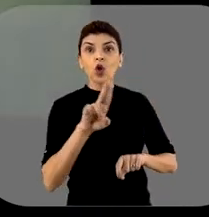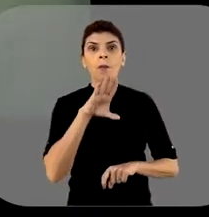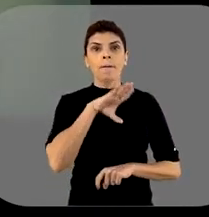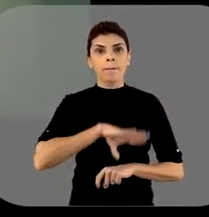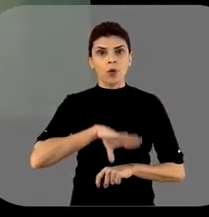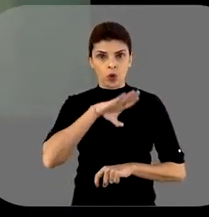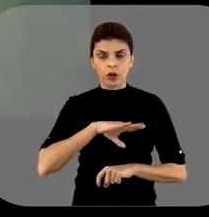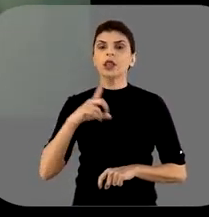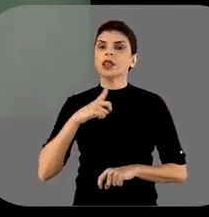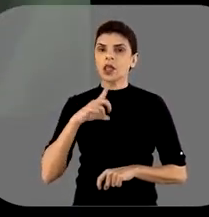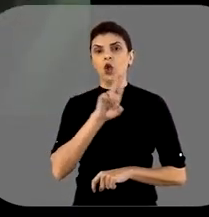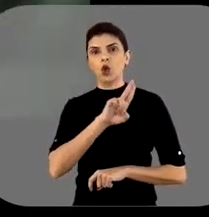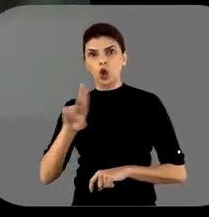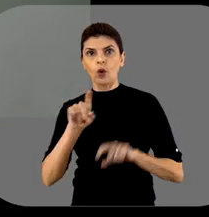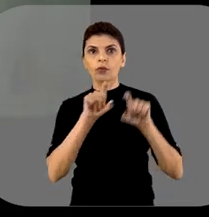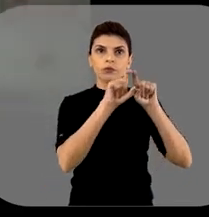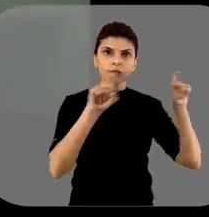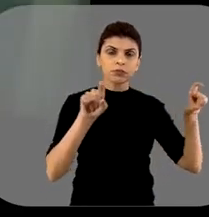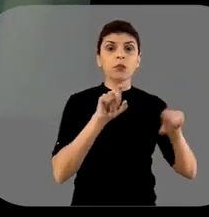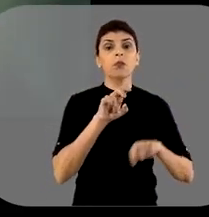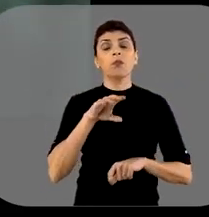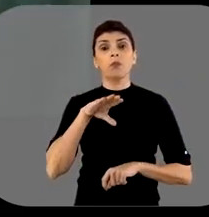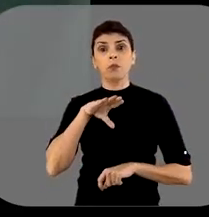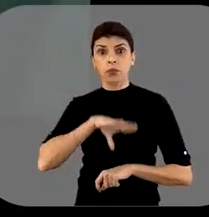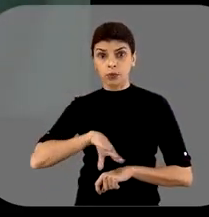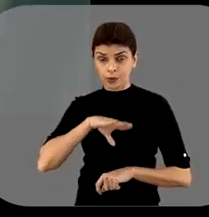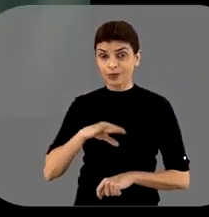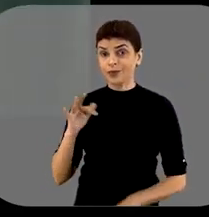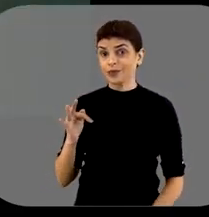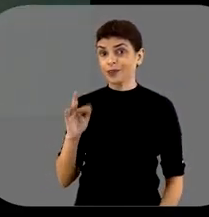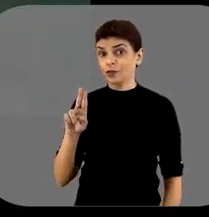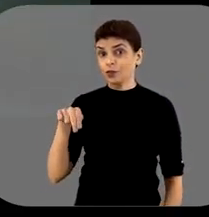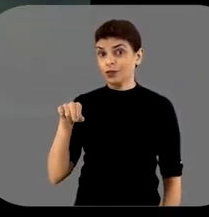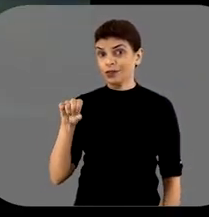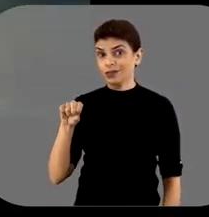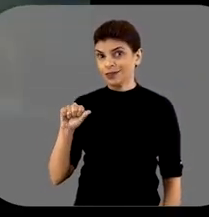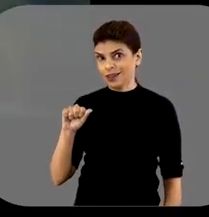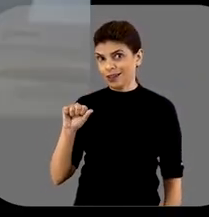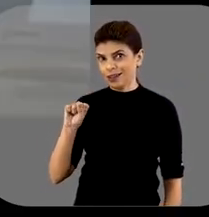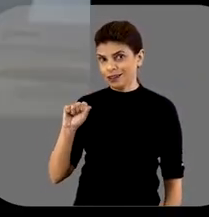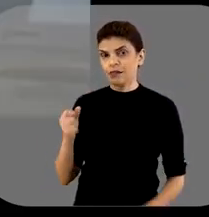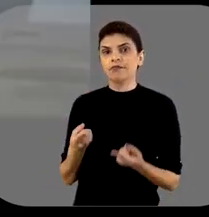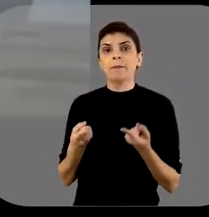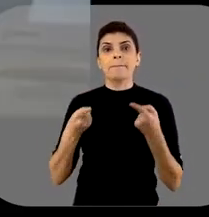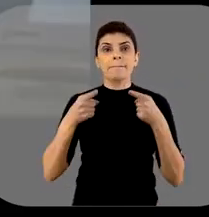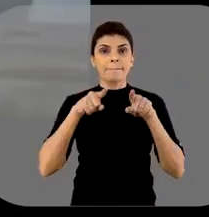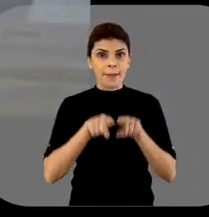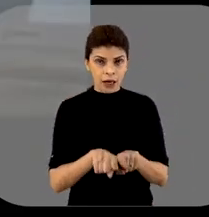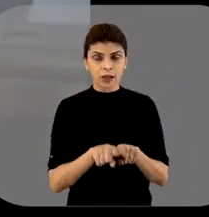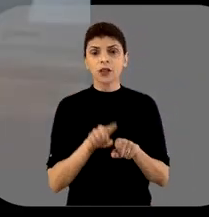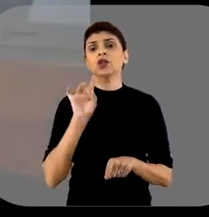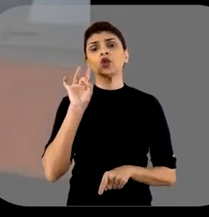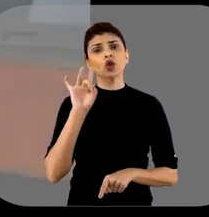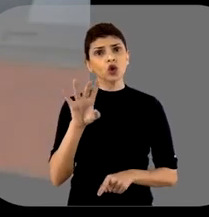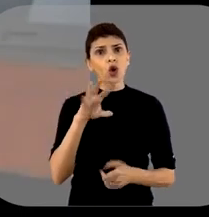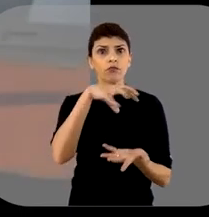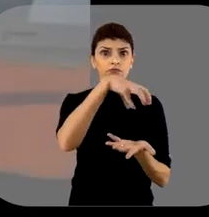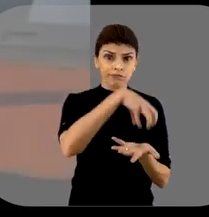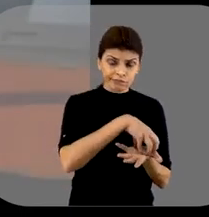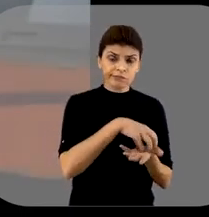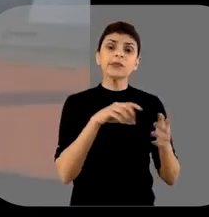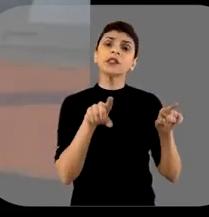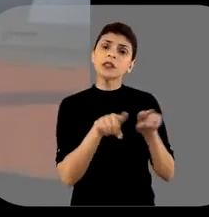têm um prenome em português. A FUNASA, a parceira, porque hoje FUNASA a gente considera FUNASA o quê? Não só o órgão,